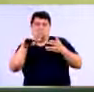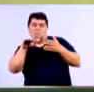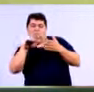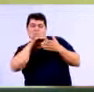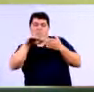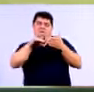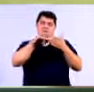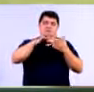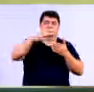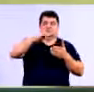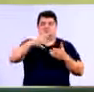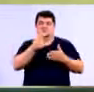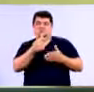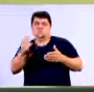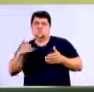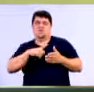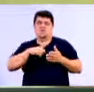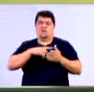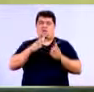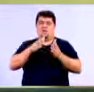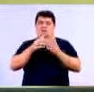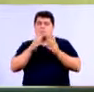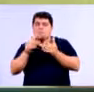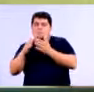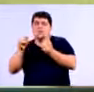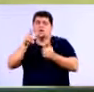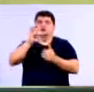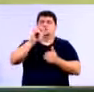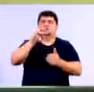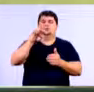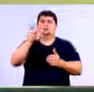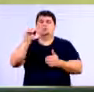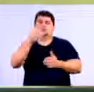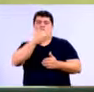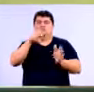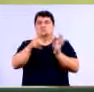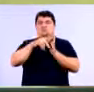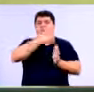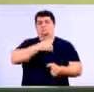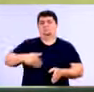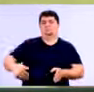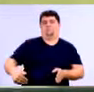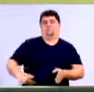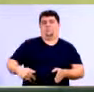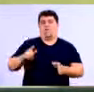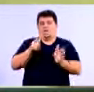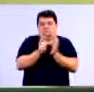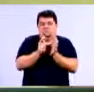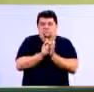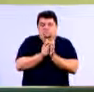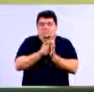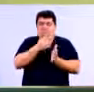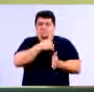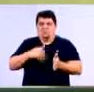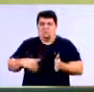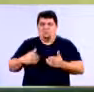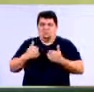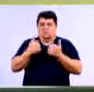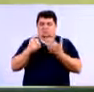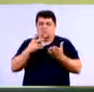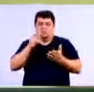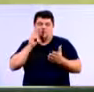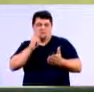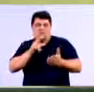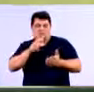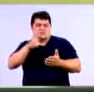esses papéis, que são os títulos da dívida pública. Título da dívida pública, então, é um papel que o governo emite. Esse papel é corrigido a